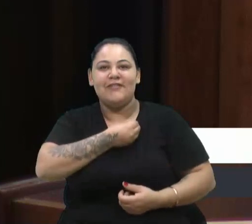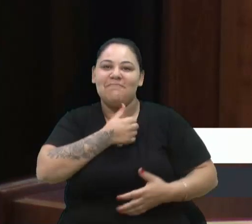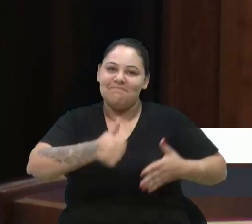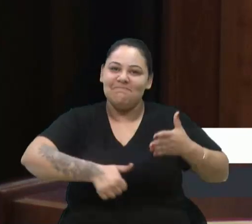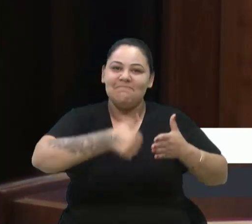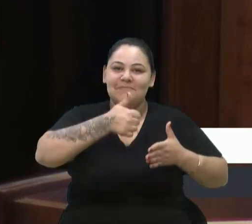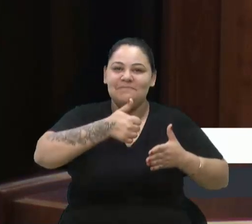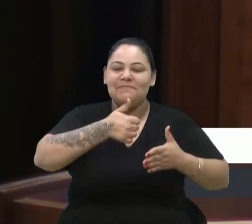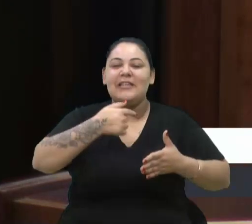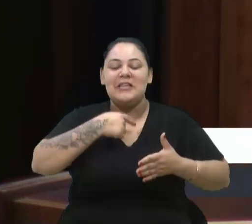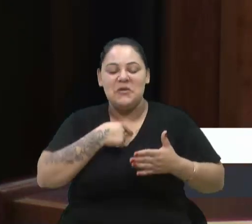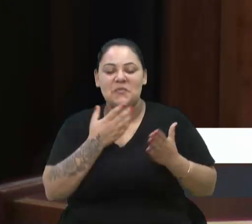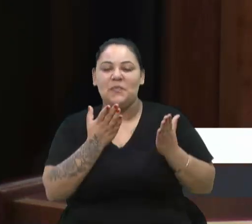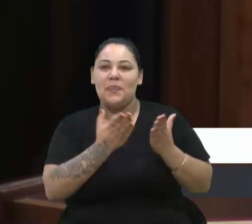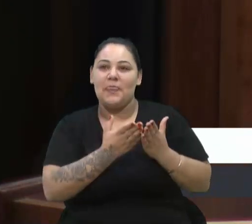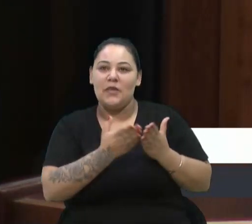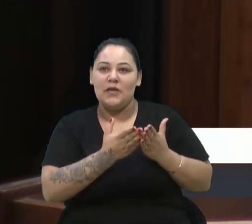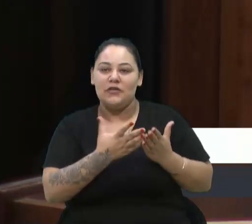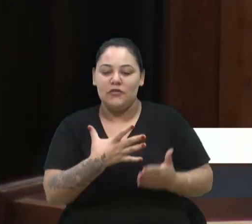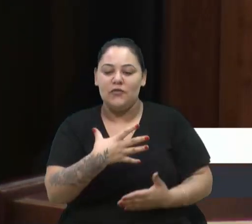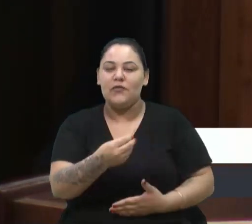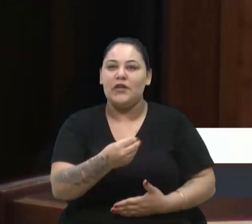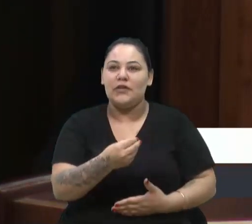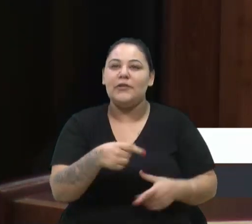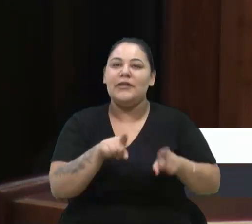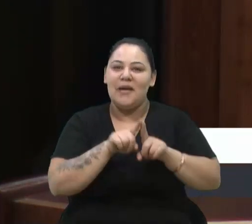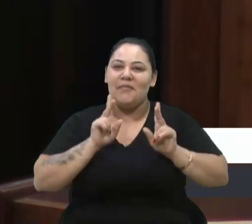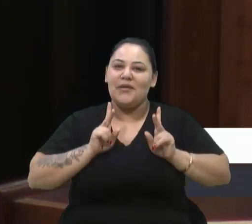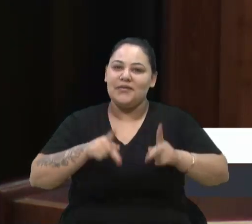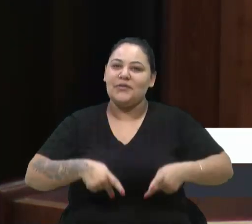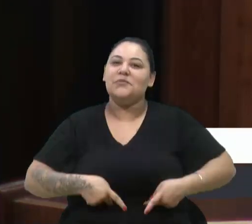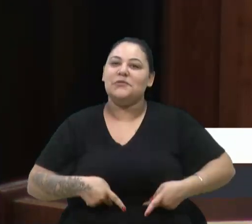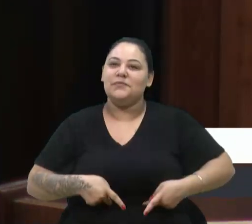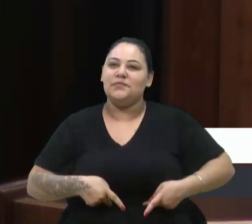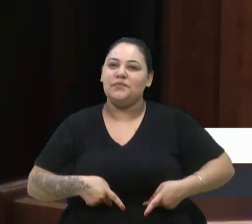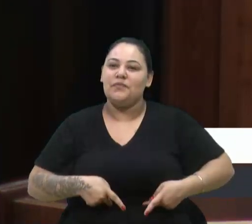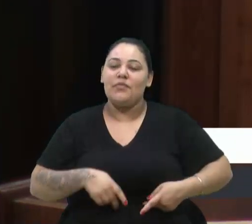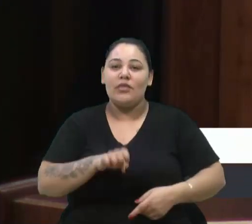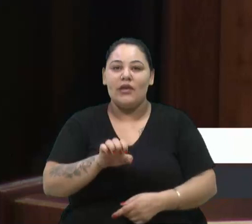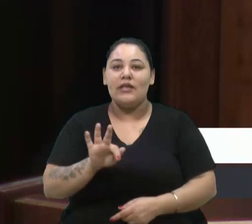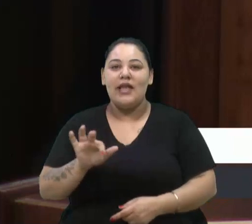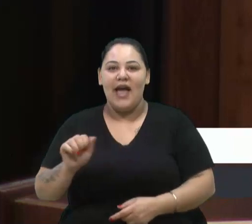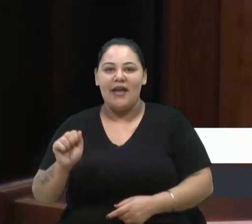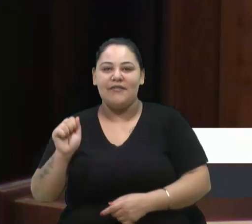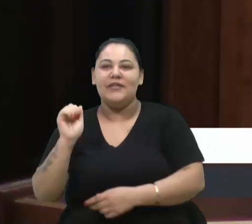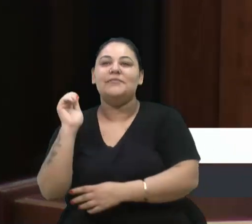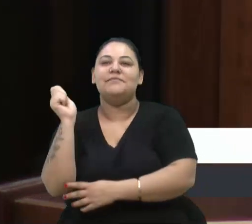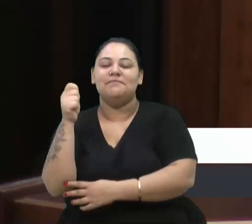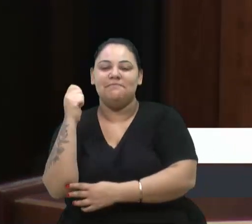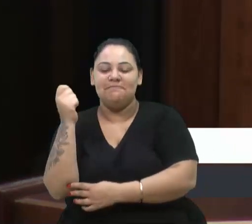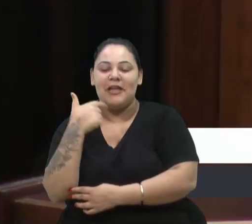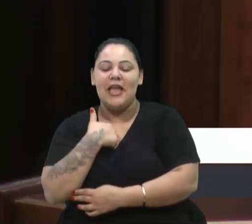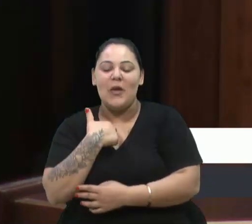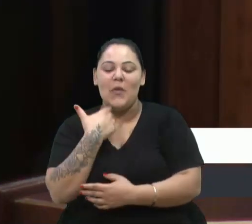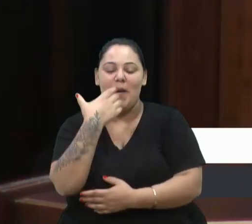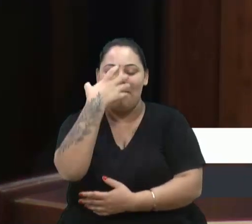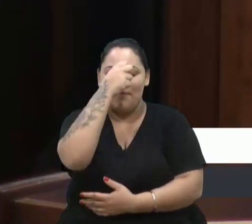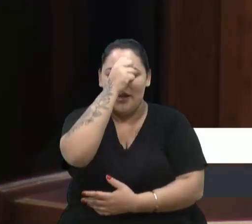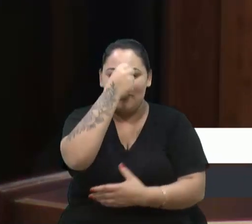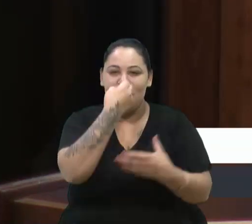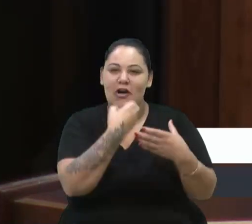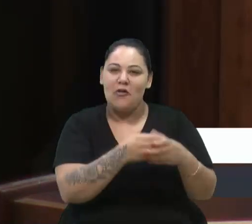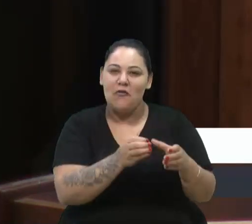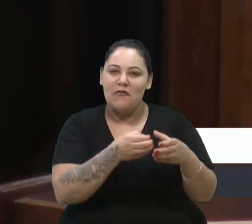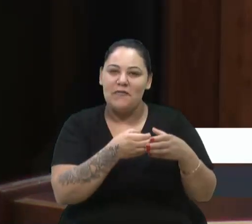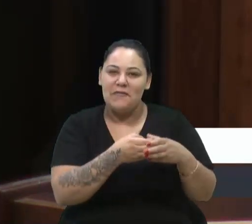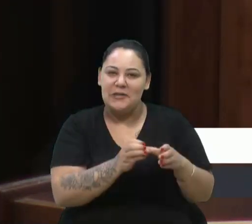enquanto estudante enquanto filho enquanto o ser humano nessa Serra aprendi o sentido da convivência para a